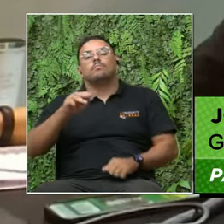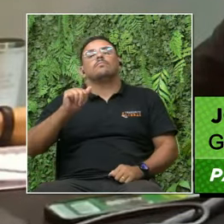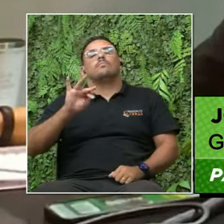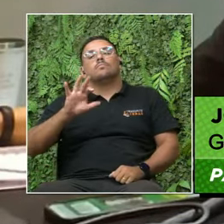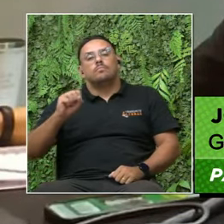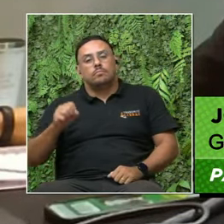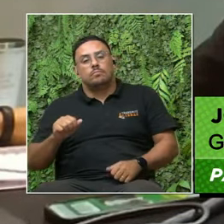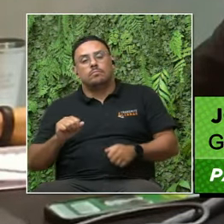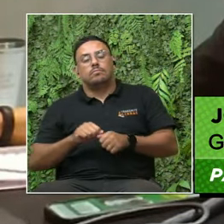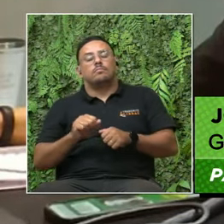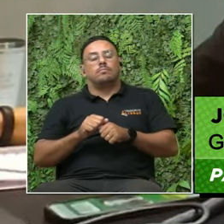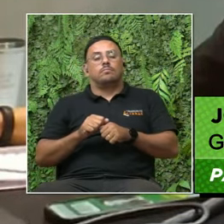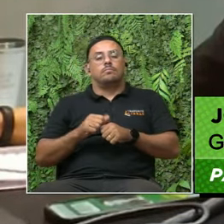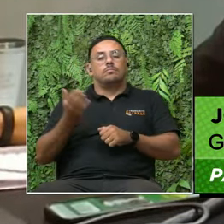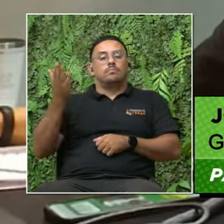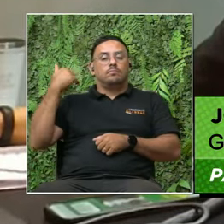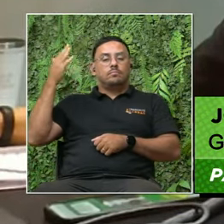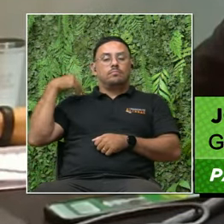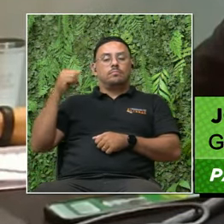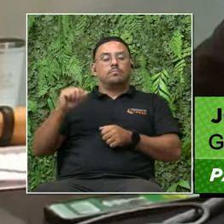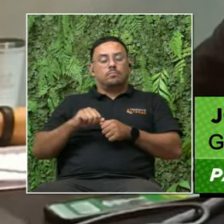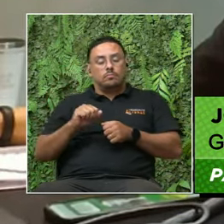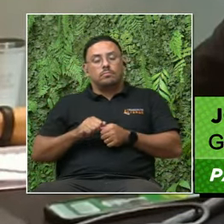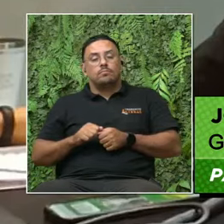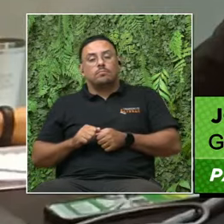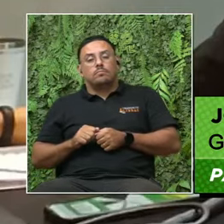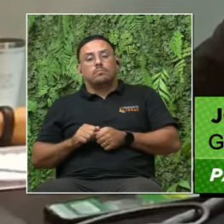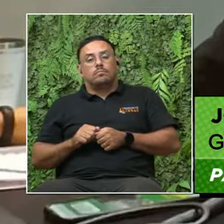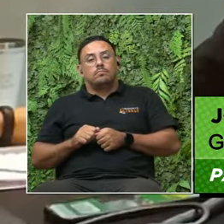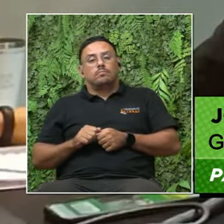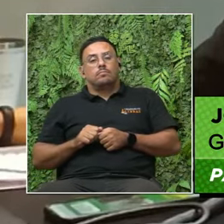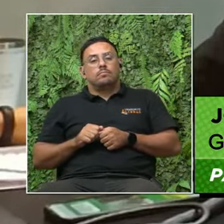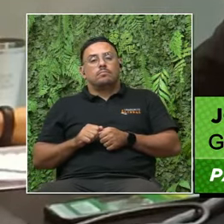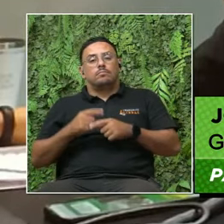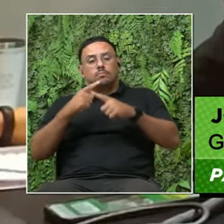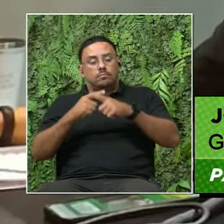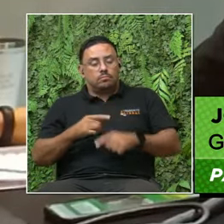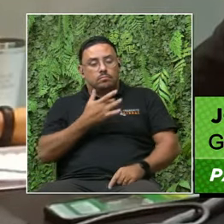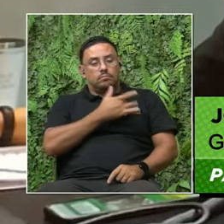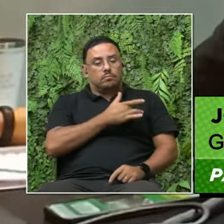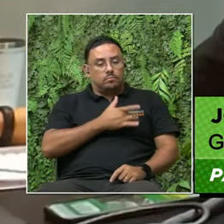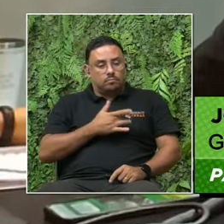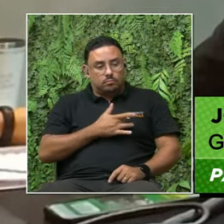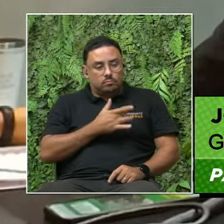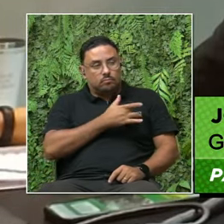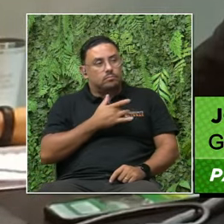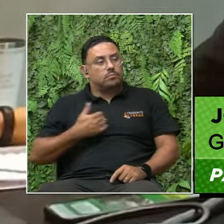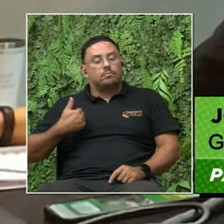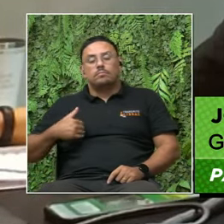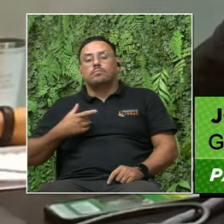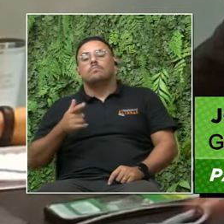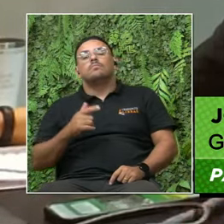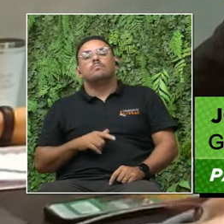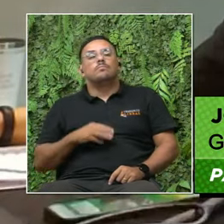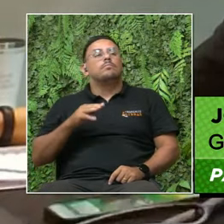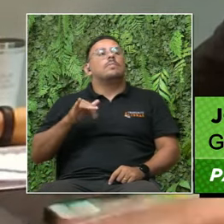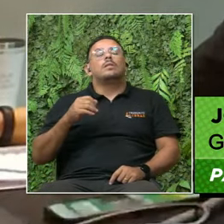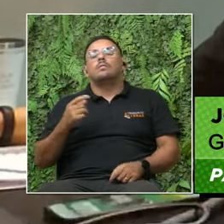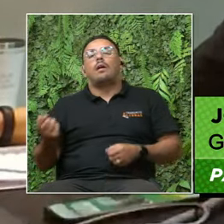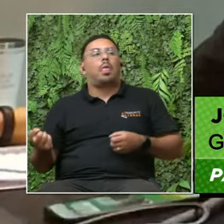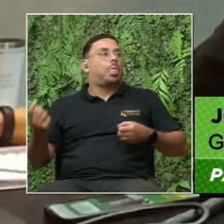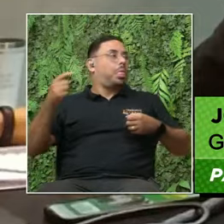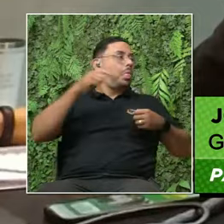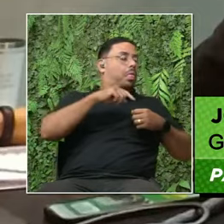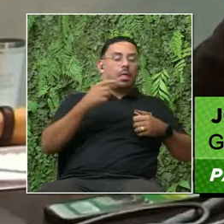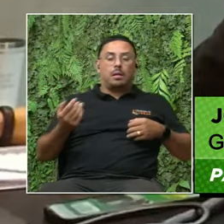né como ele fez no outro clássico não foi ele botou o Mariano no clássico passado e no no no sábado na RMV e o Mariano ficou tomando bola nas costas